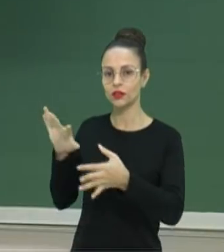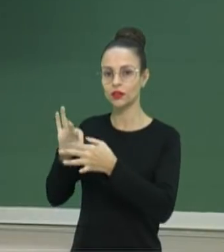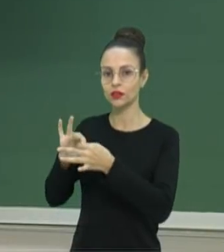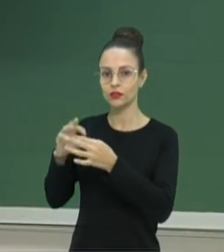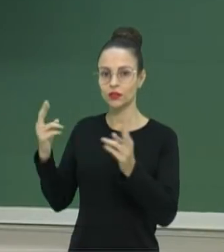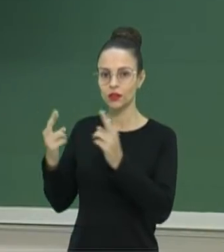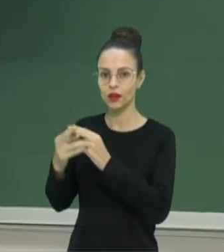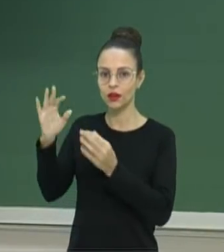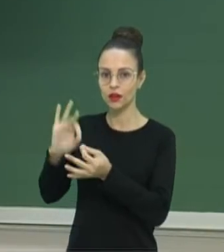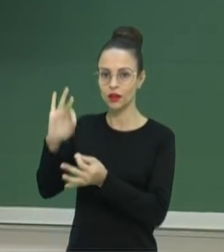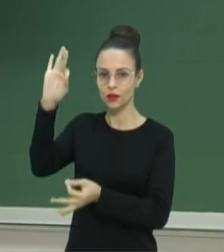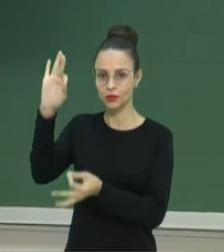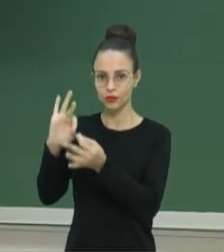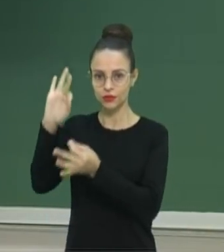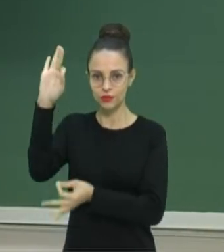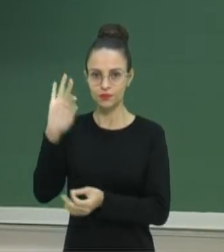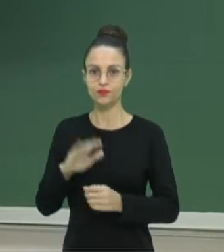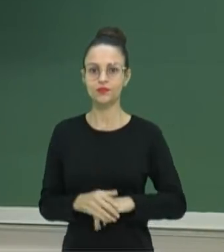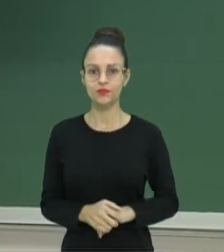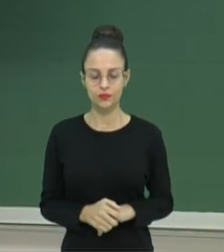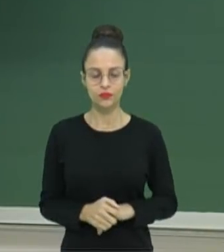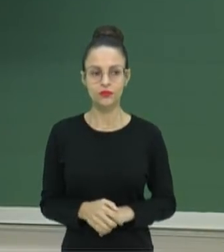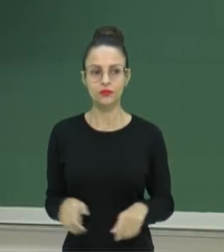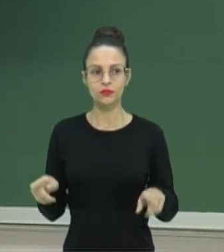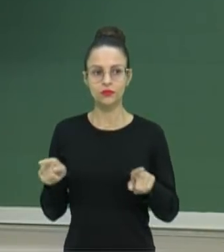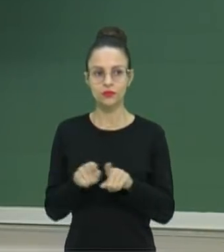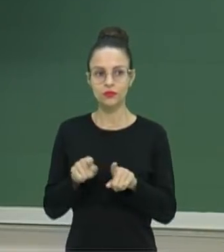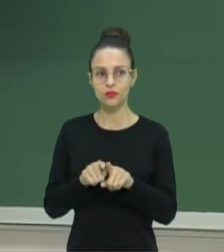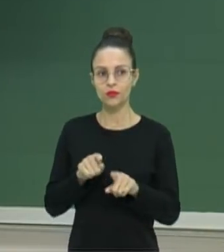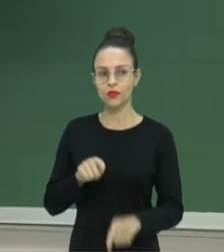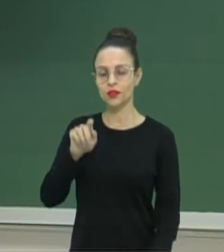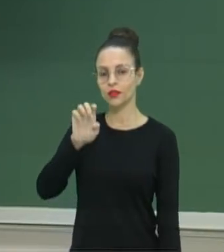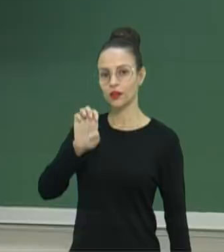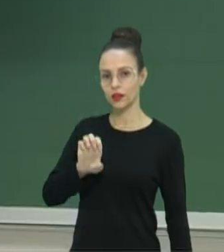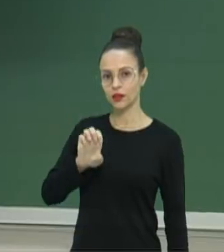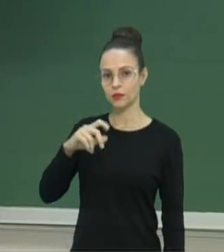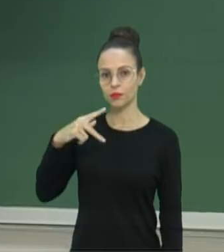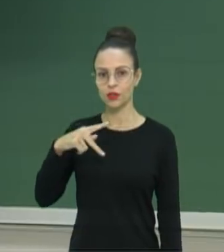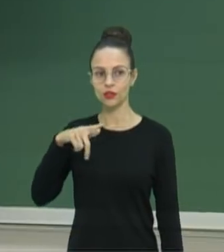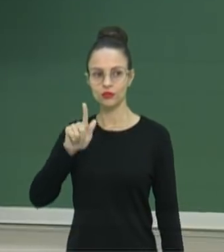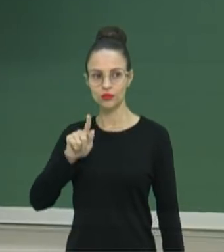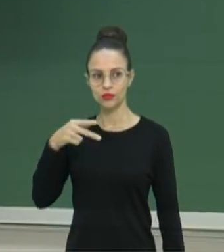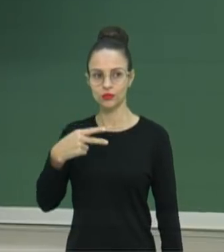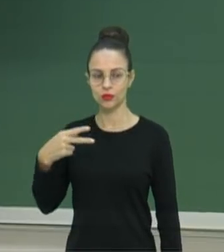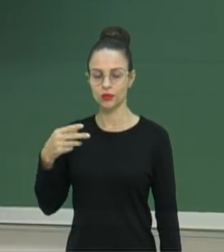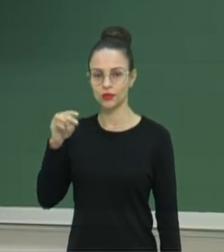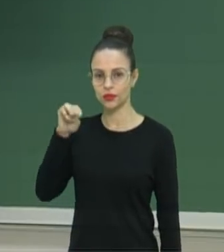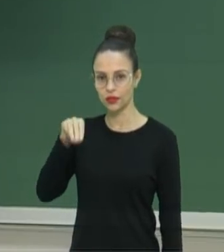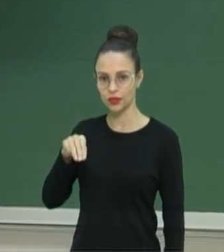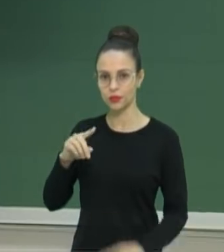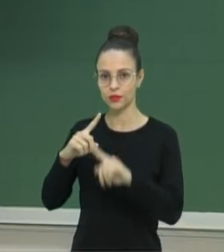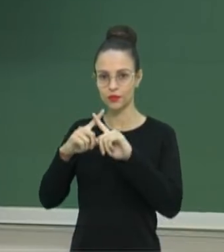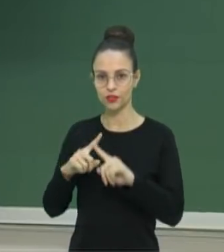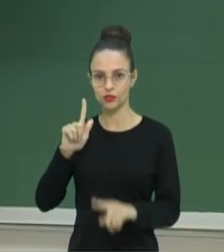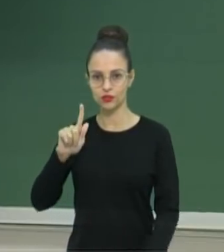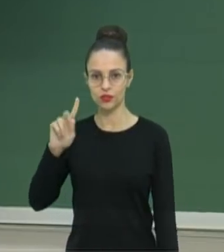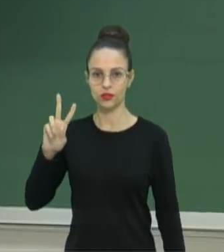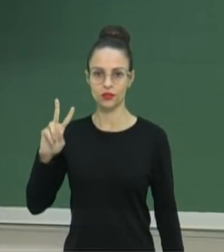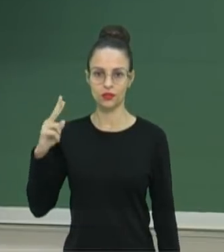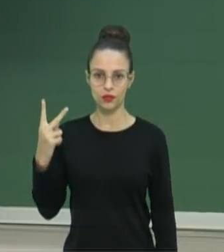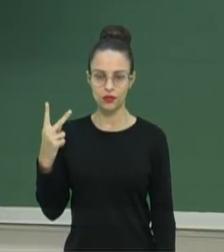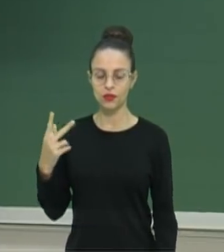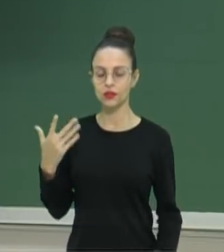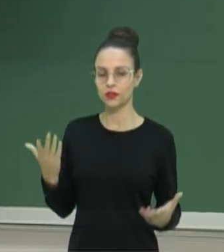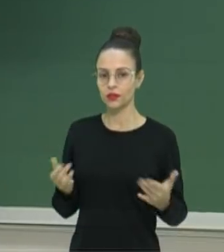certo? E aqui nós temos que energia potencial, né, EPG, é igual a mgh, ou